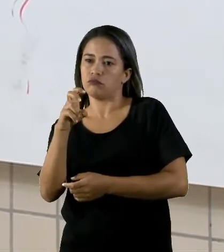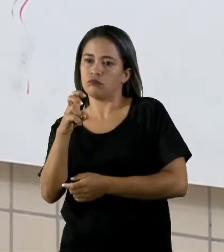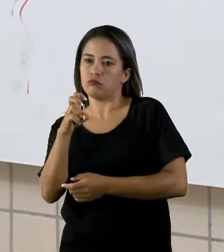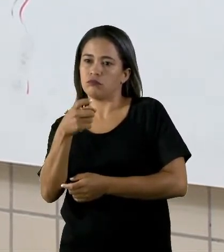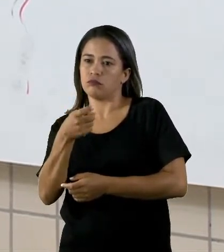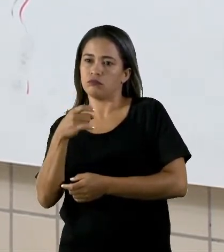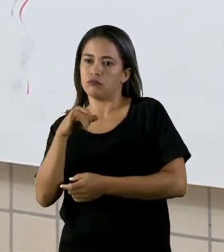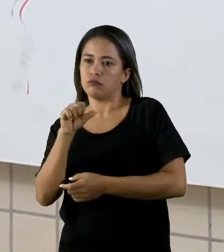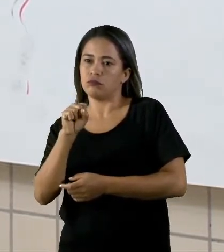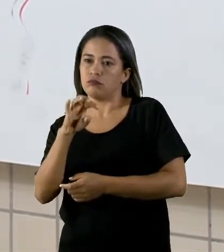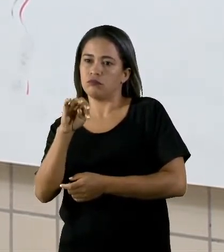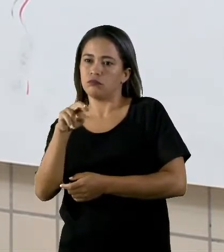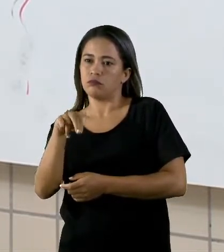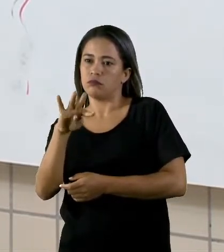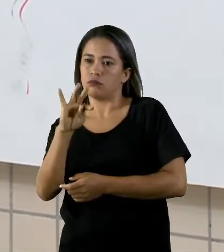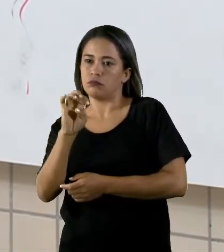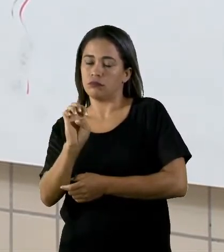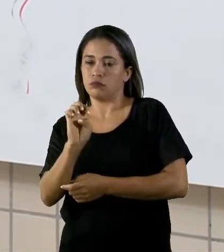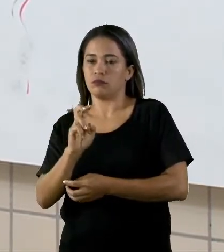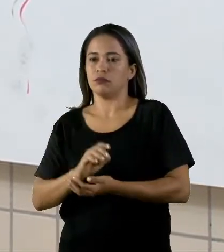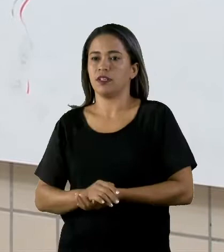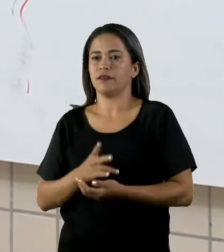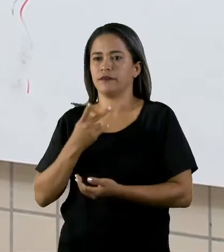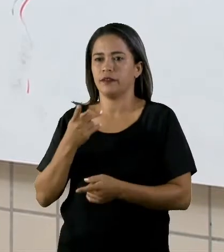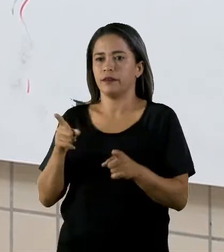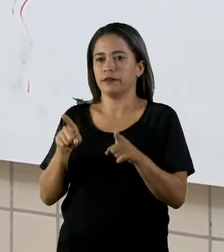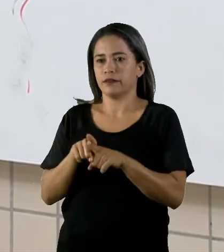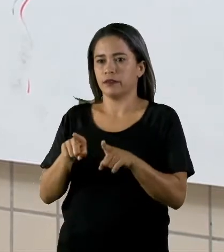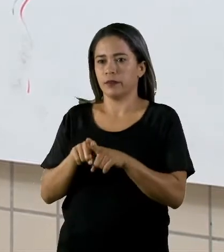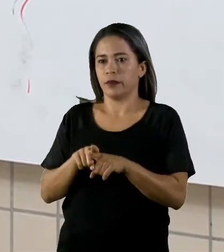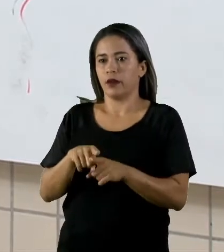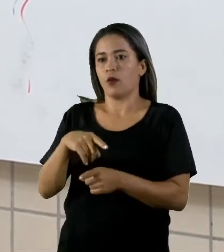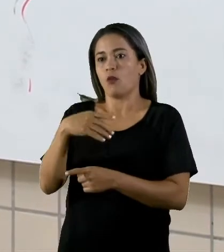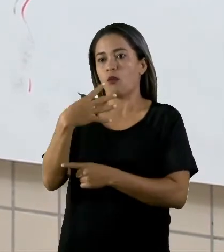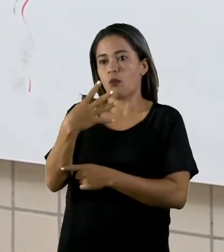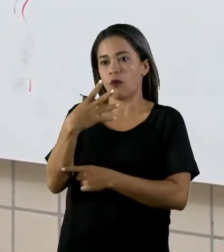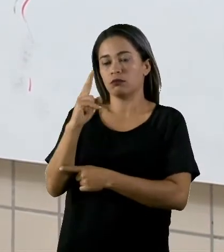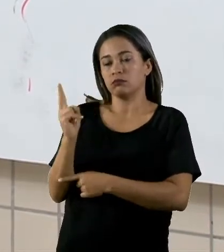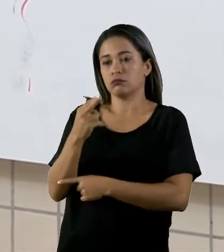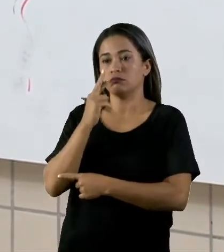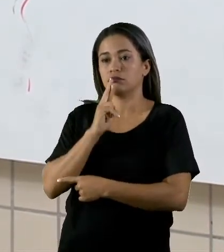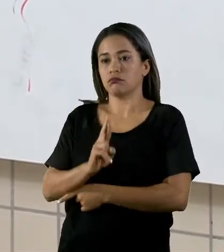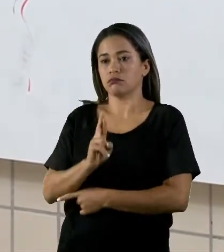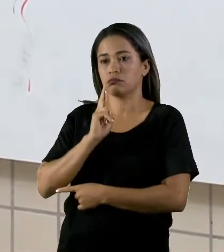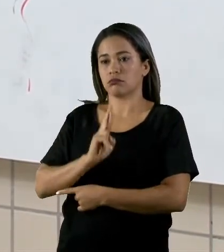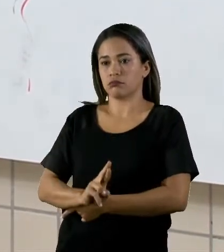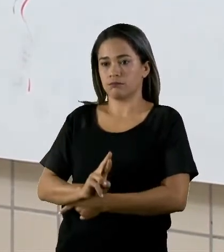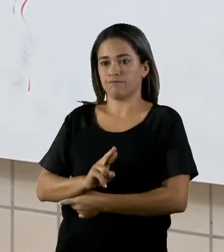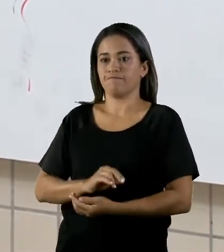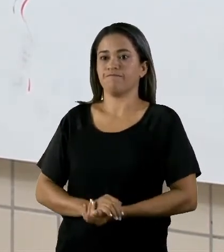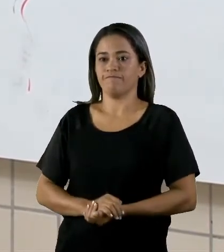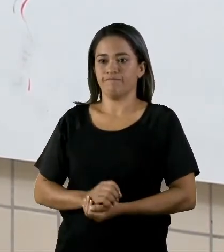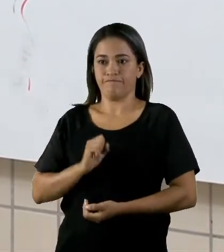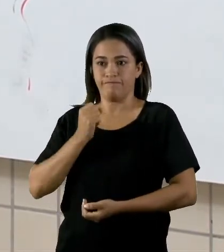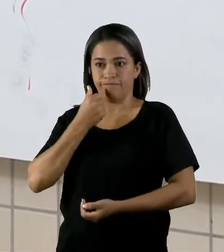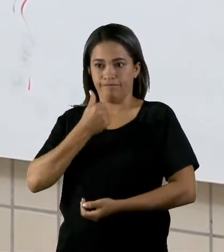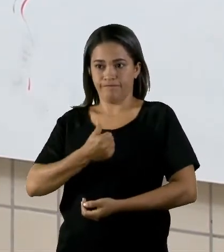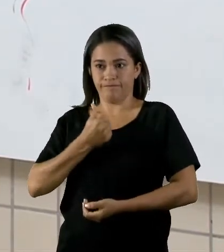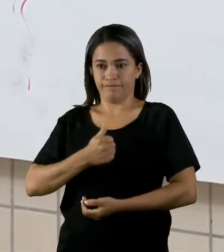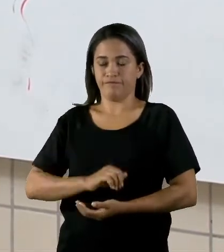ela admite até 4 valores como resposta, como zero, tudo bem? Não